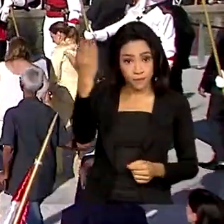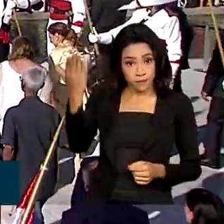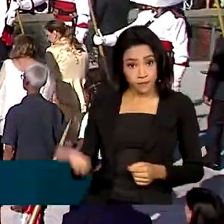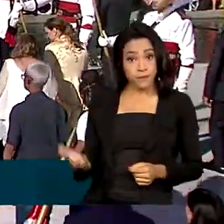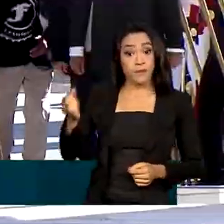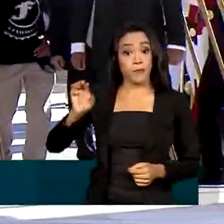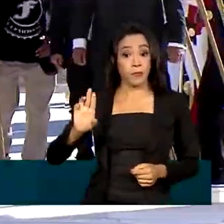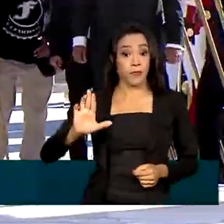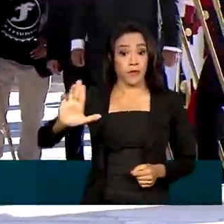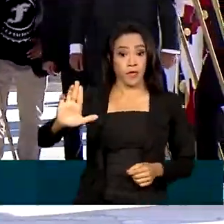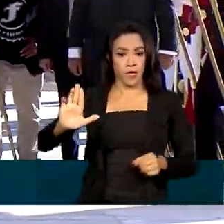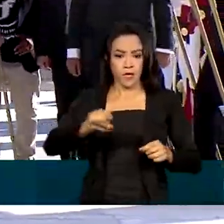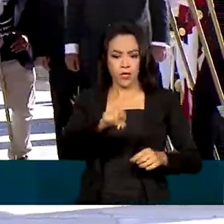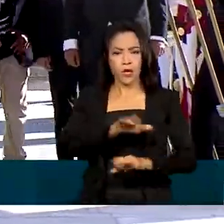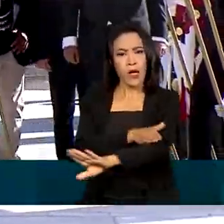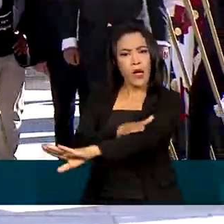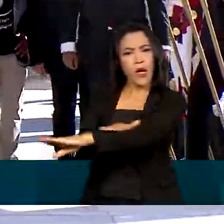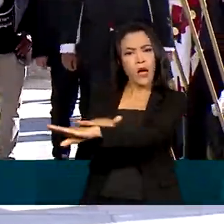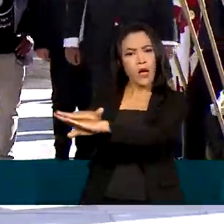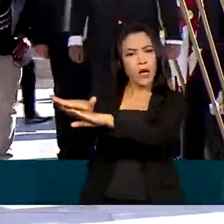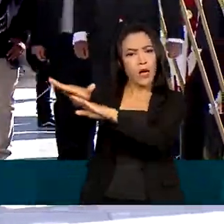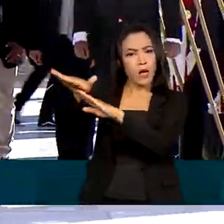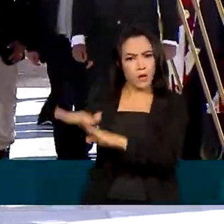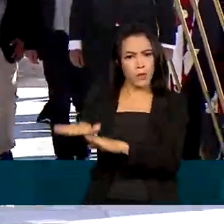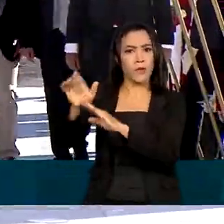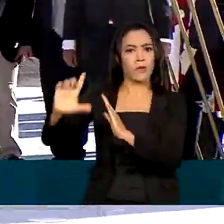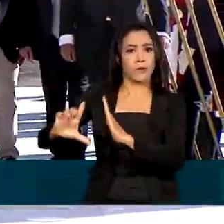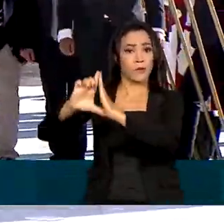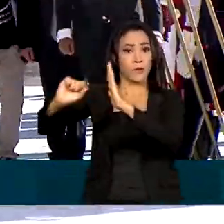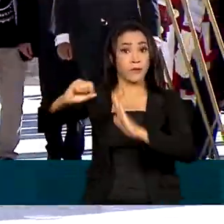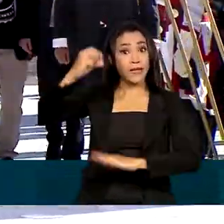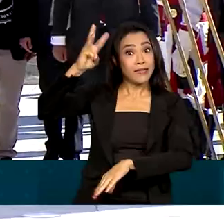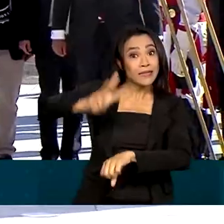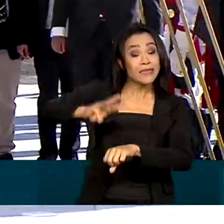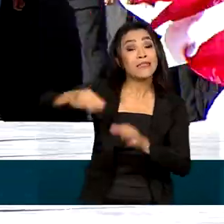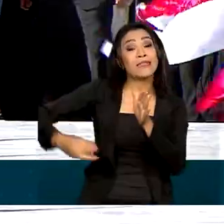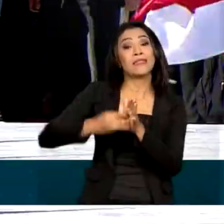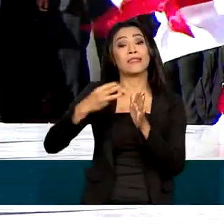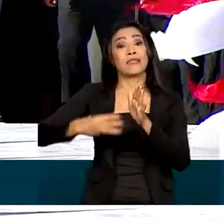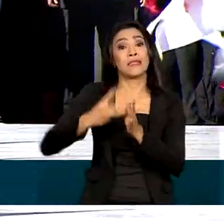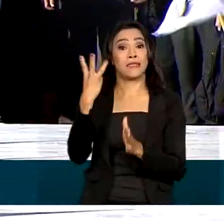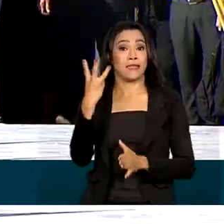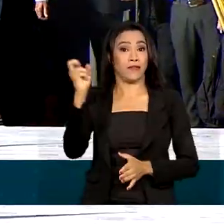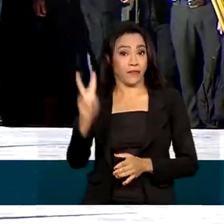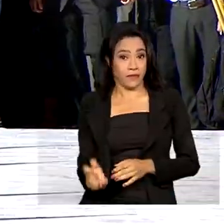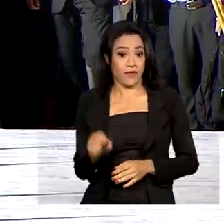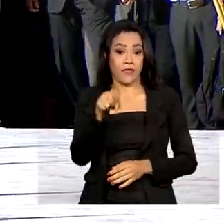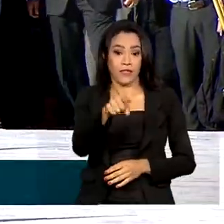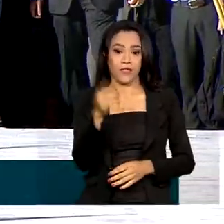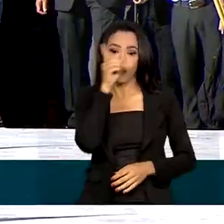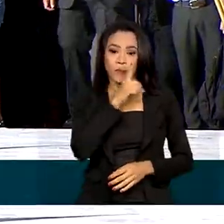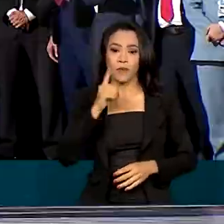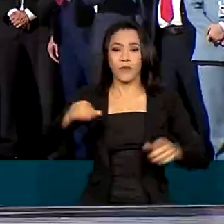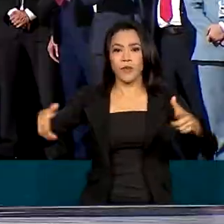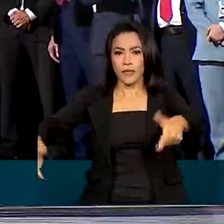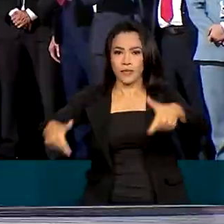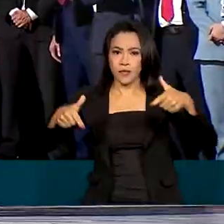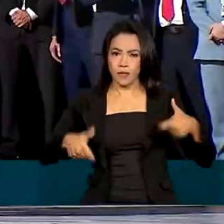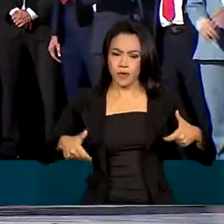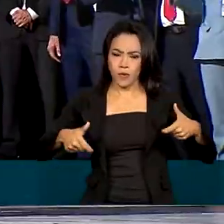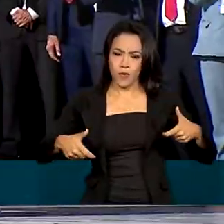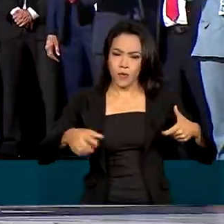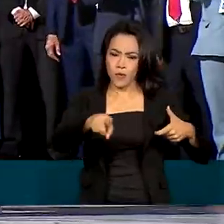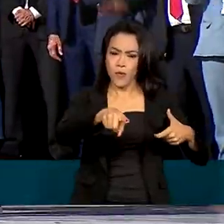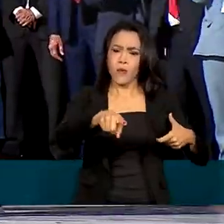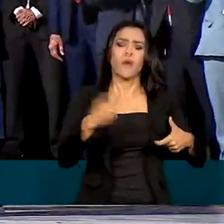Lula da Silva subiu a rampa do Palácio do Planalto pela terceira vez nesse domingo e recebeu a faixa presidencial das mãos